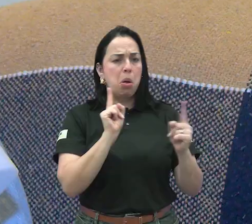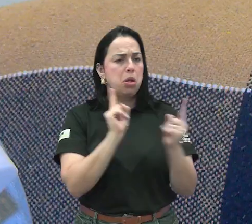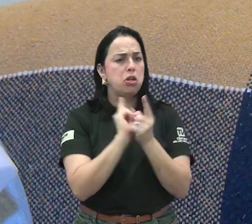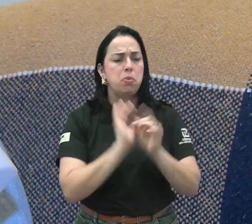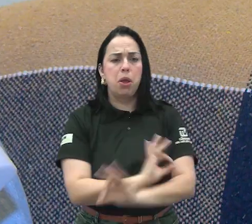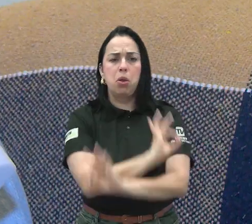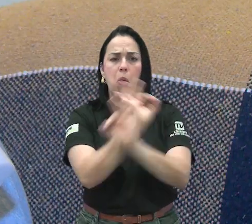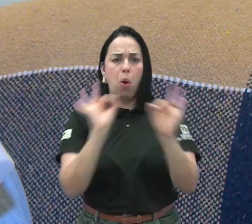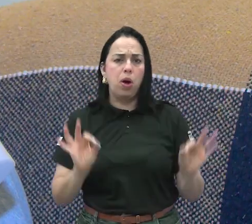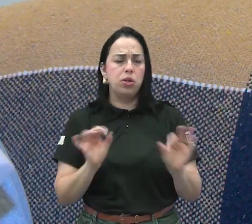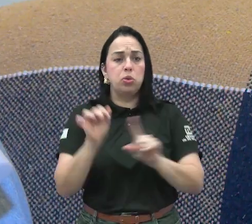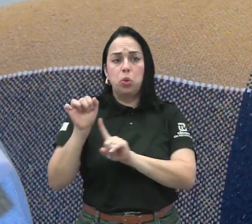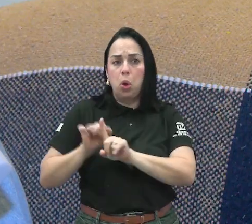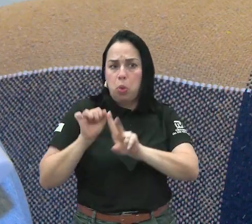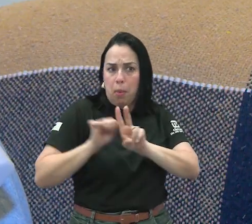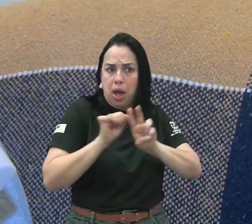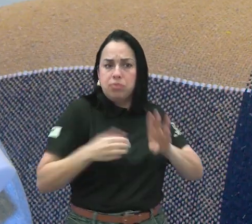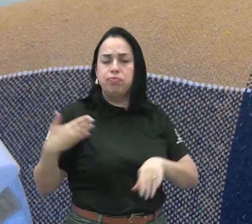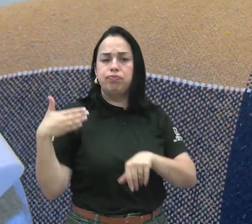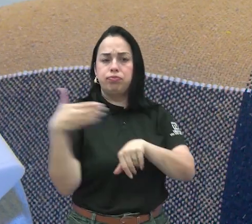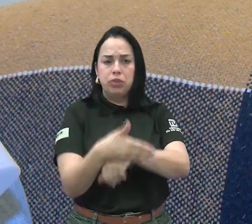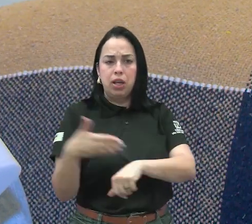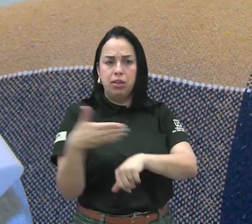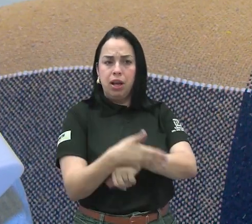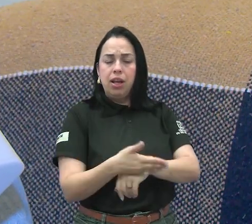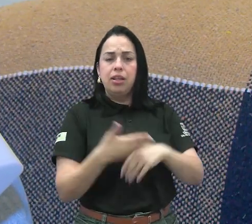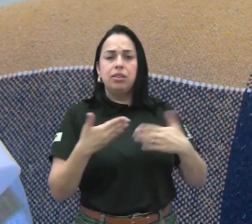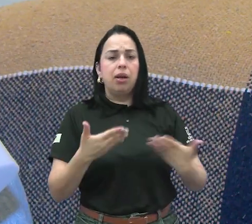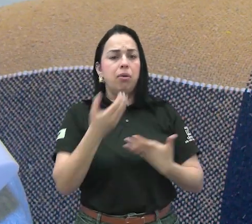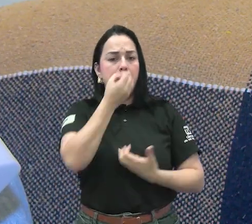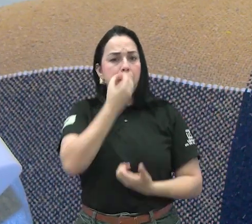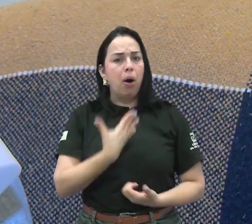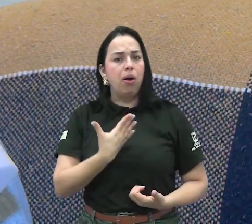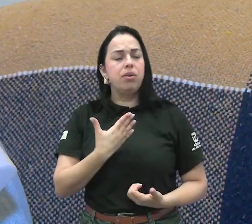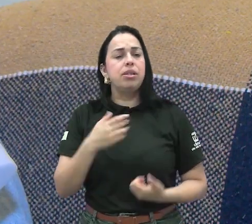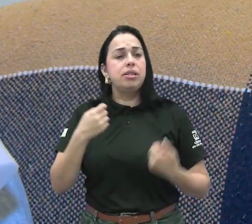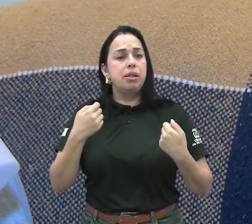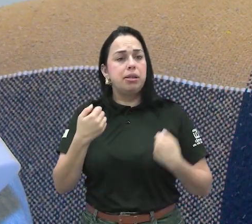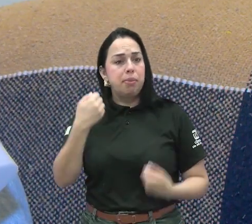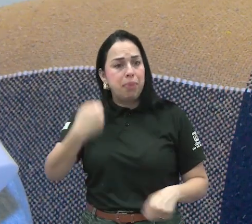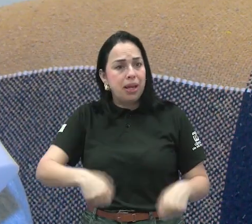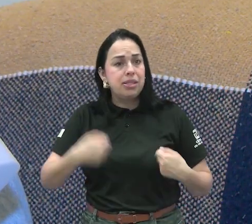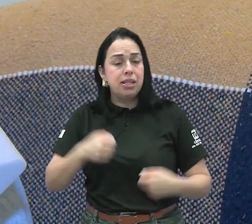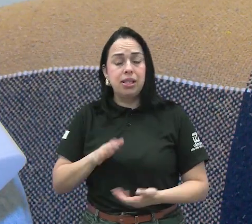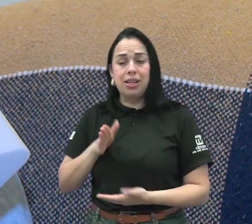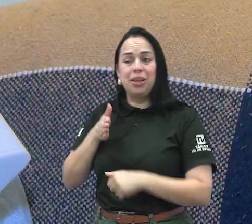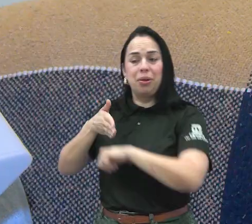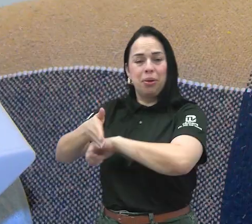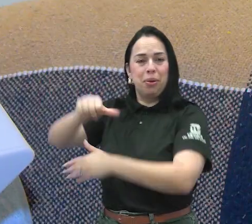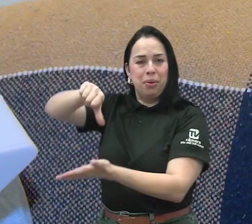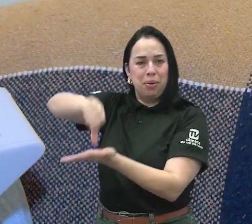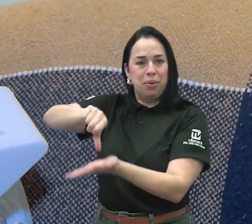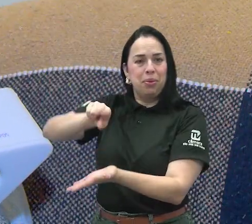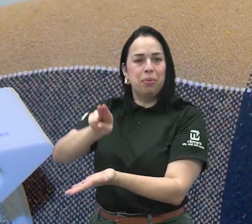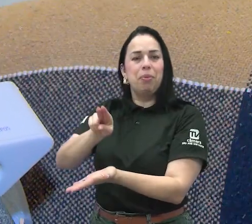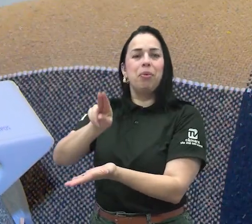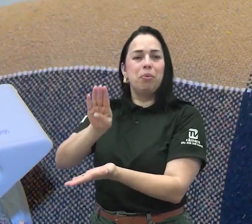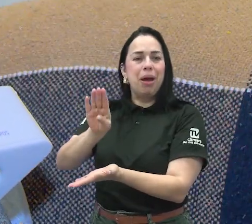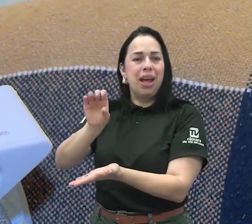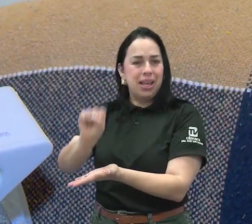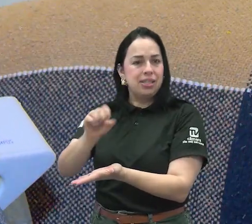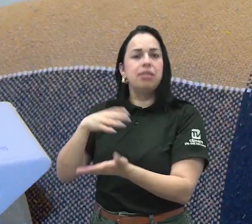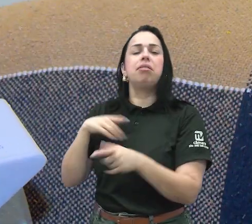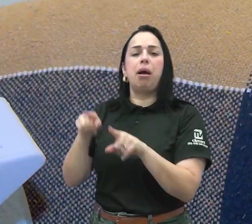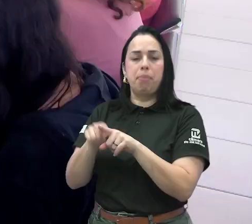bem atendida na farmácia, todo mês vou lá pegar. Então, acho bom. Quando eu preciso também do postinho de saúde, também pego